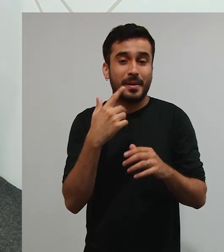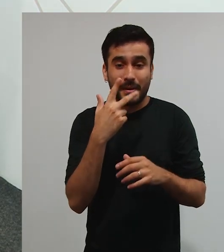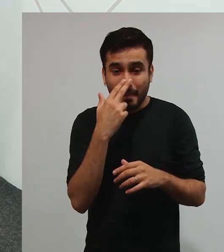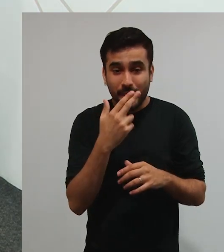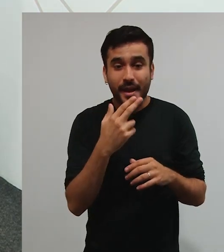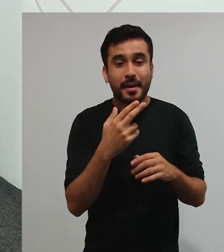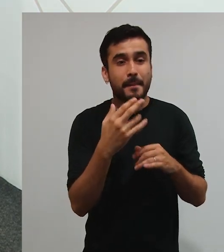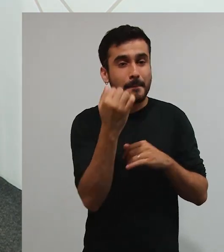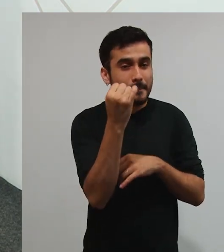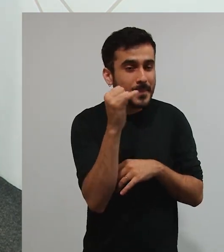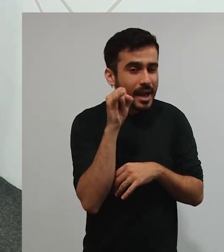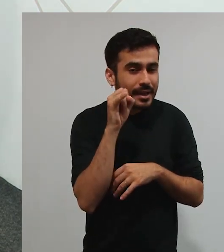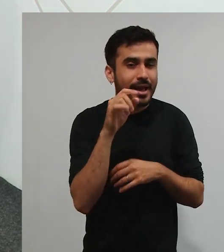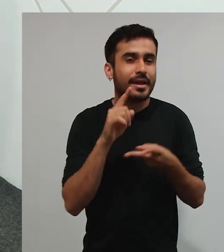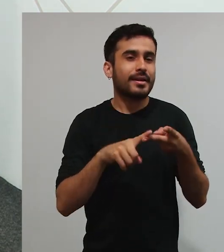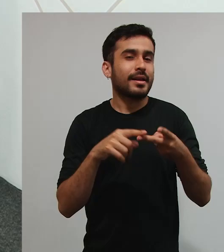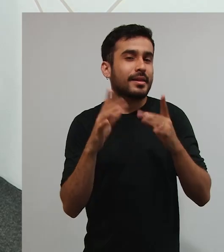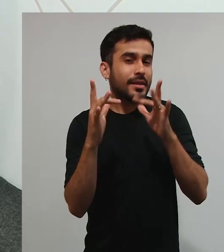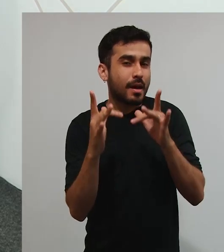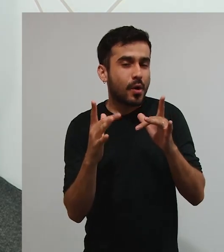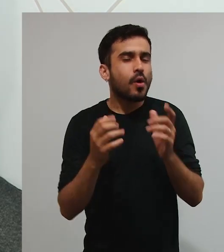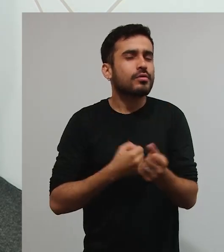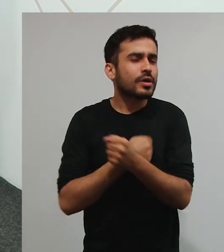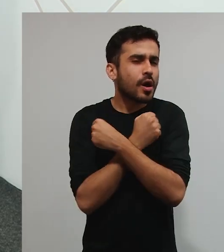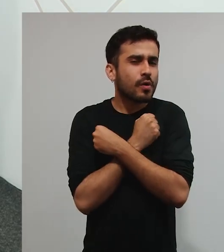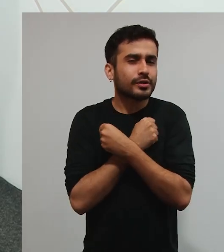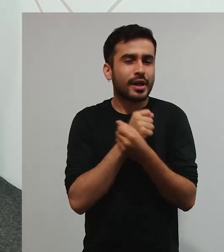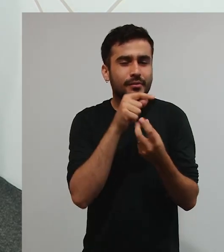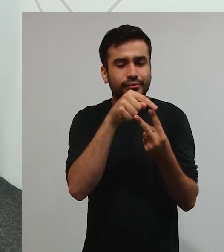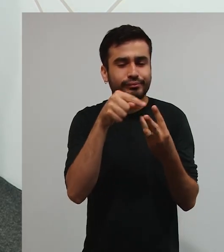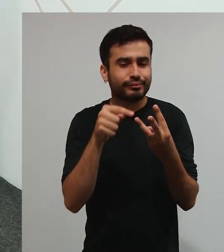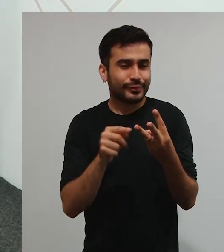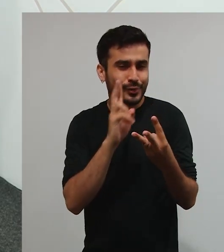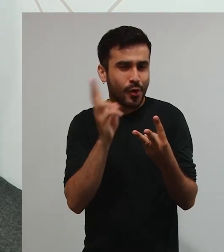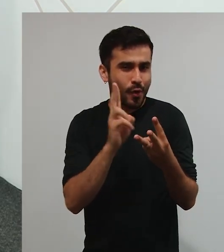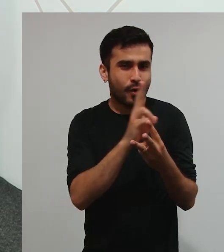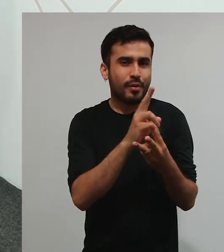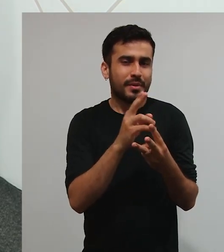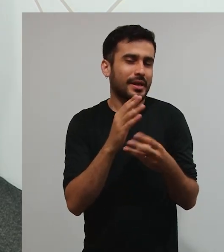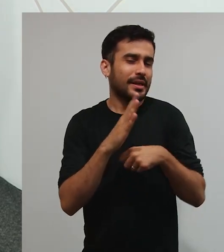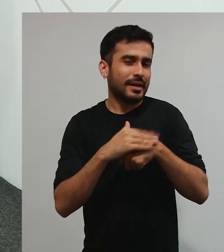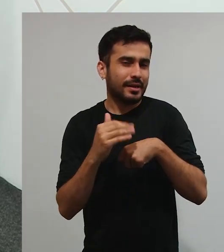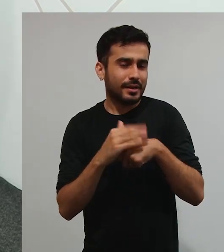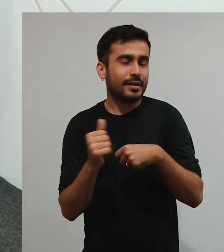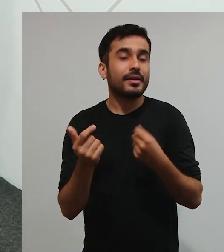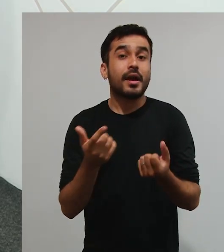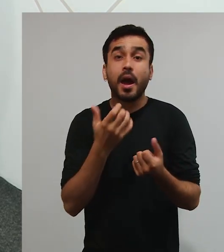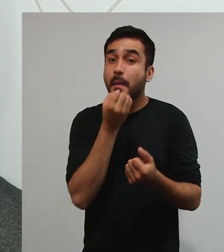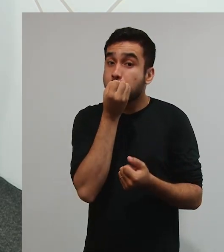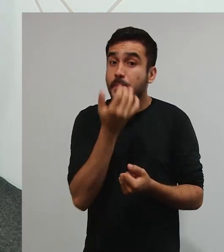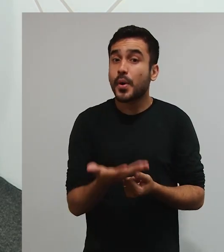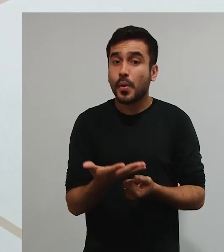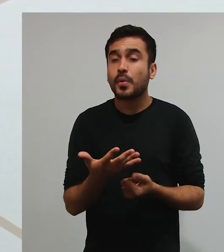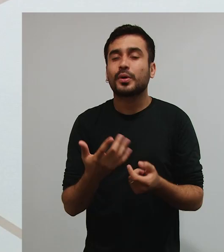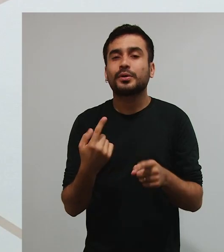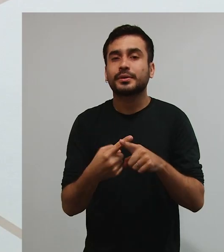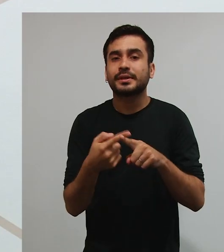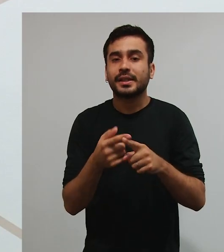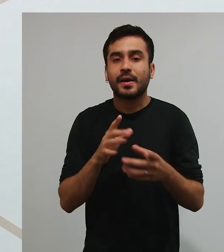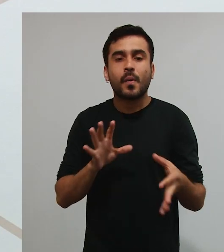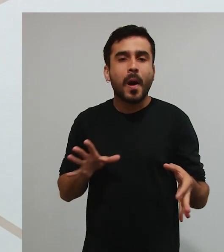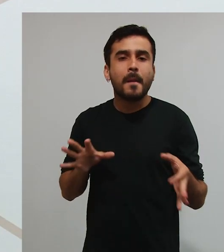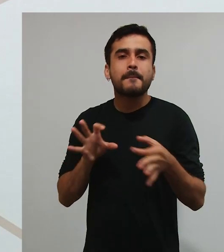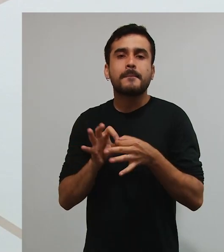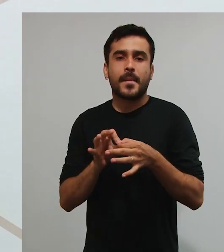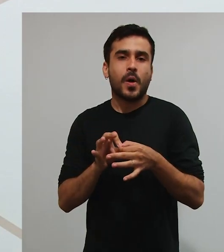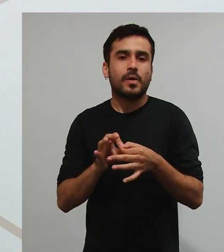Bom, eu conheço, né, a metodologia, adoro os nomes, porque paquera, namoro, aconchego, eu